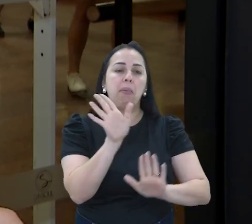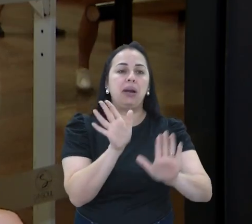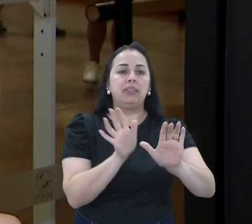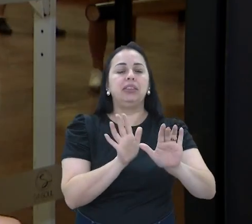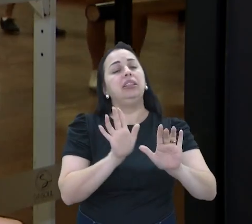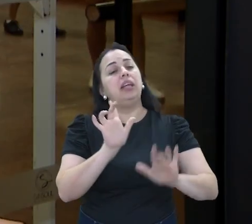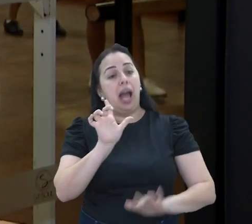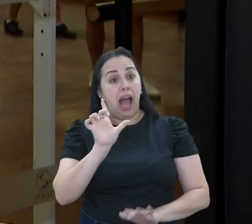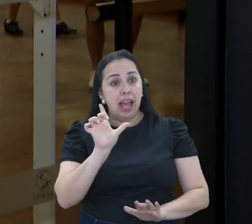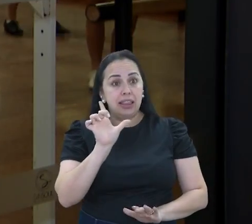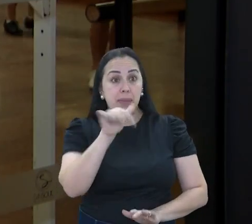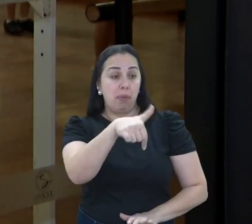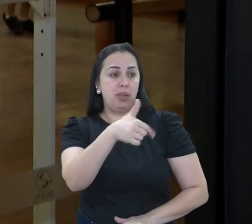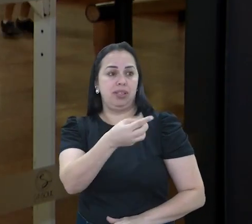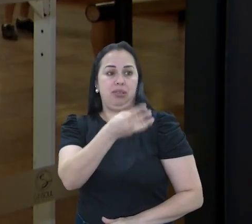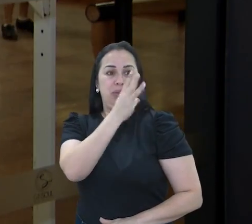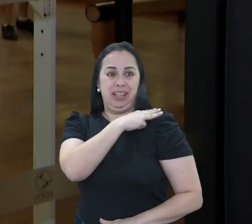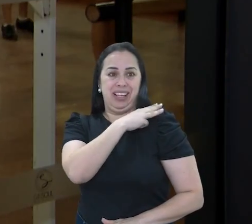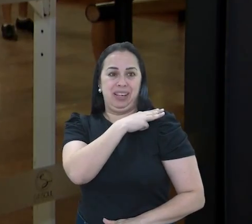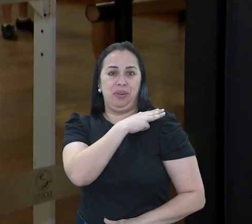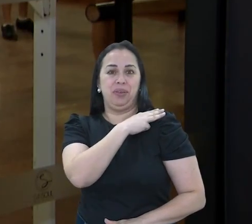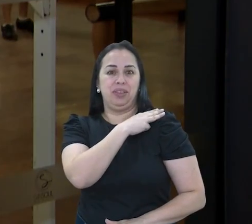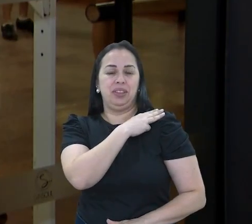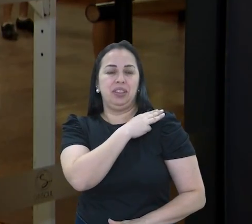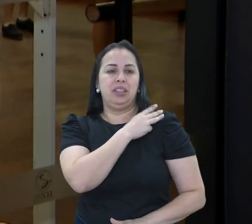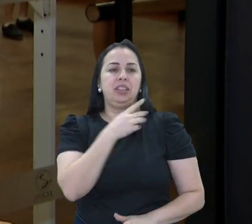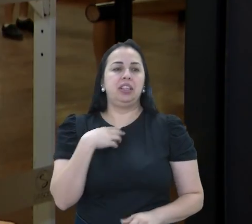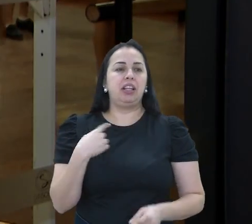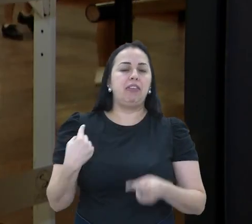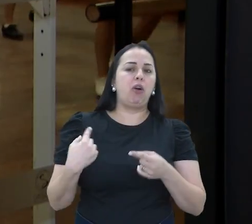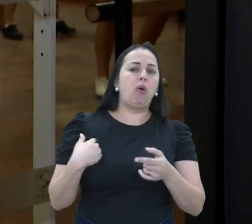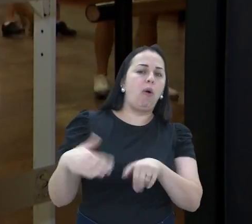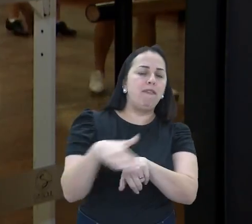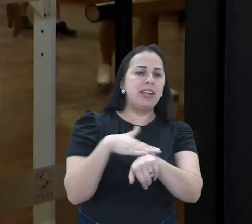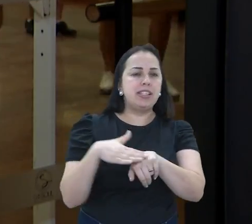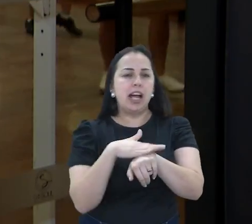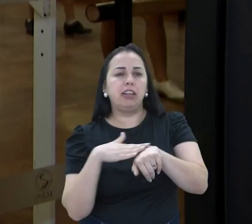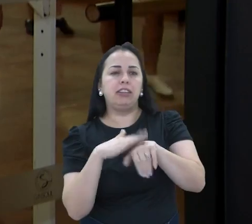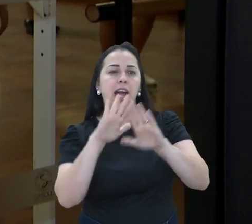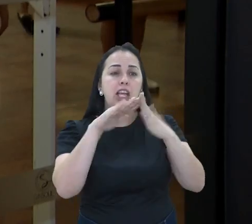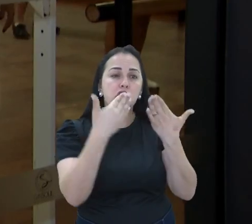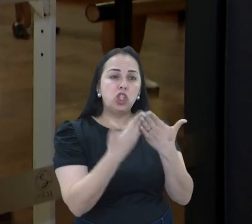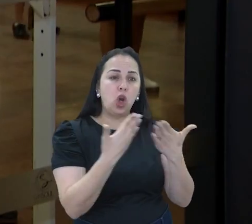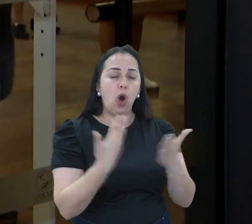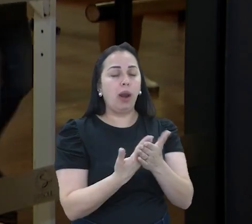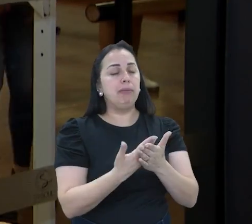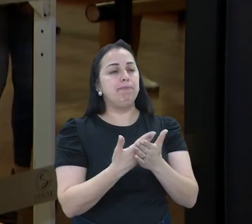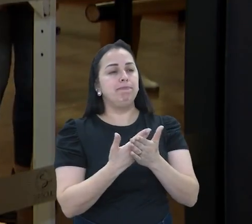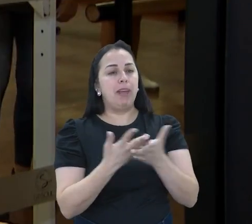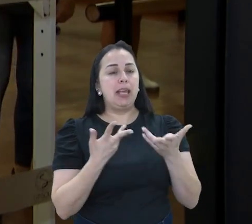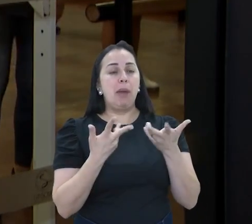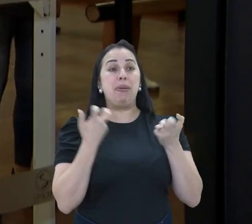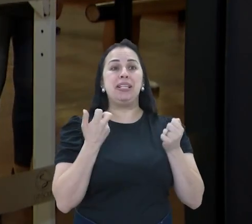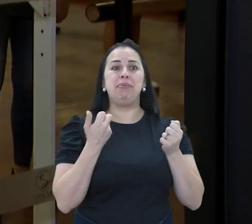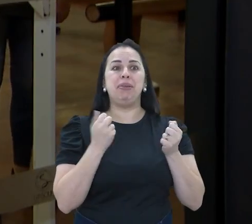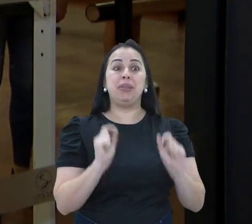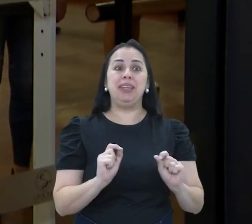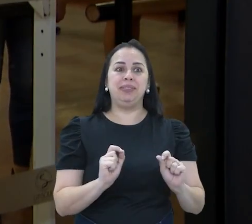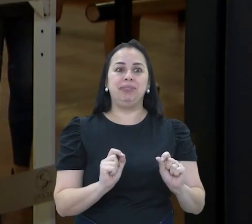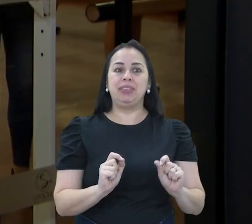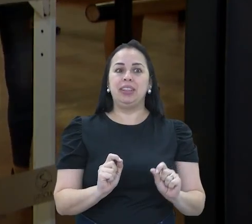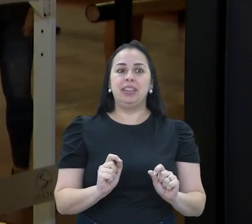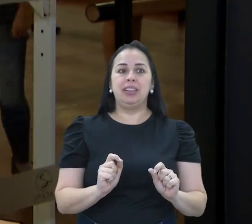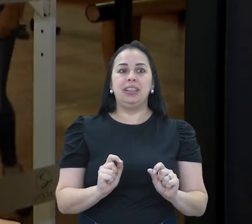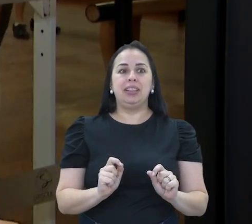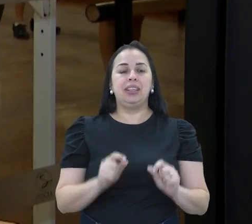E depois, no terceiro ano, que foi quando a gente estava discutindo na escola sobre profissão e tal, eu vi que eu não podia